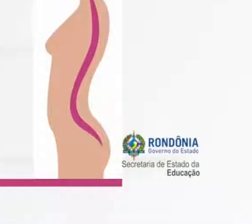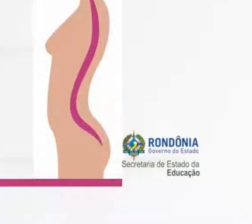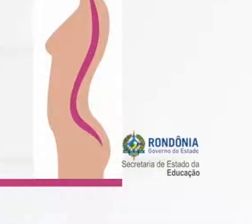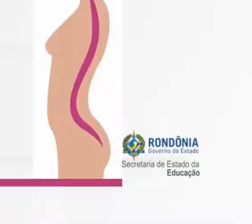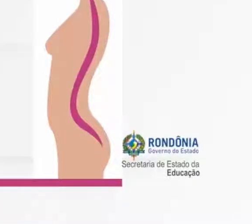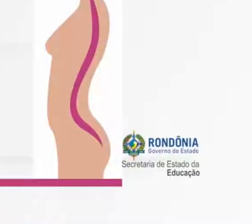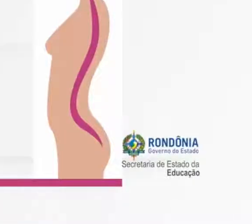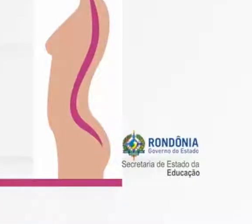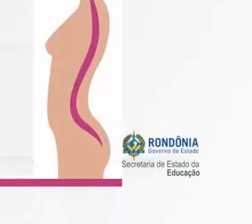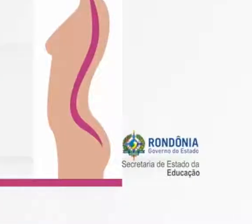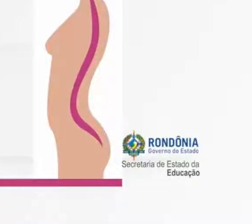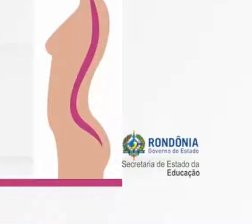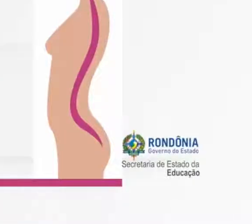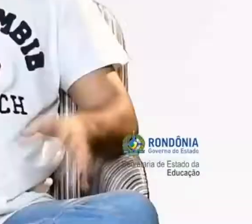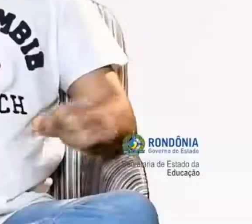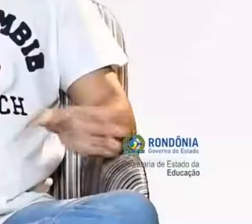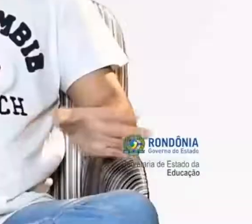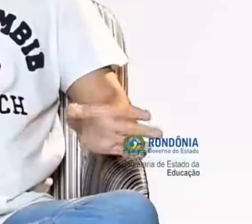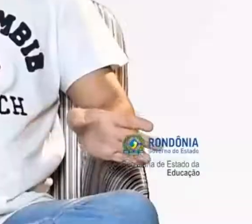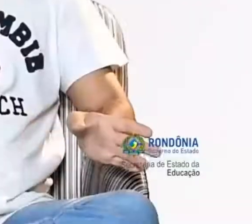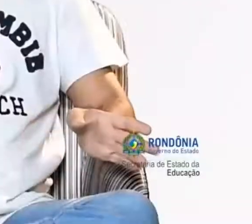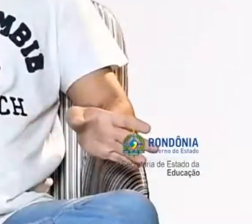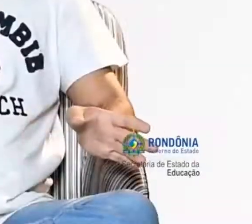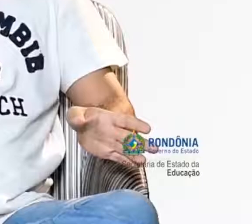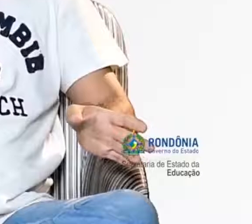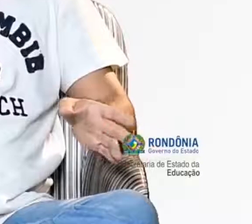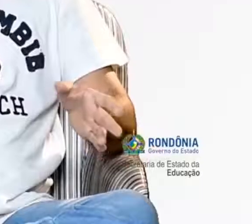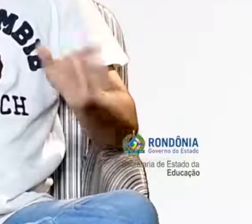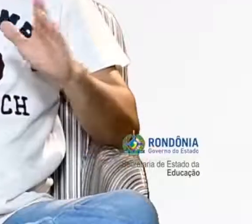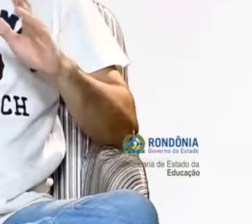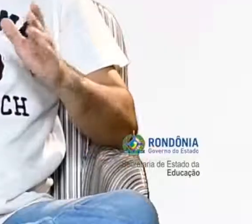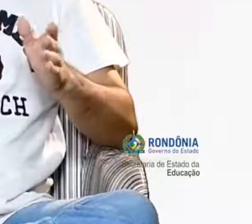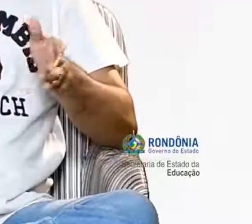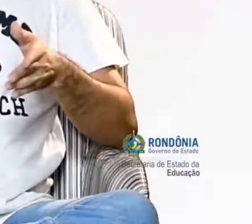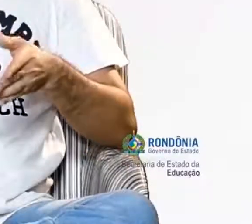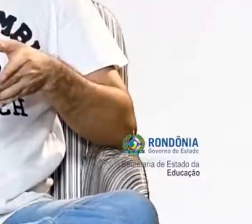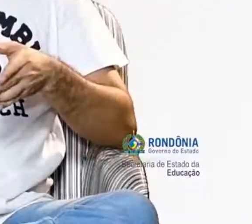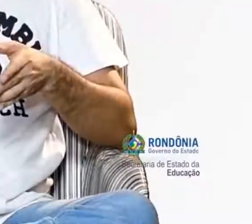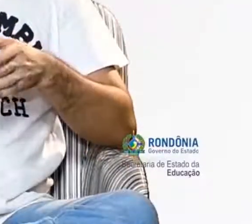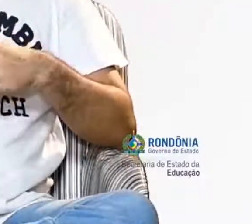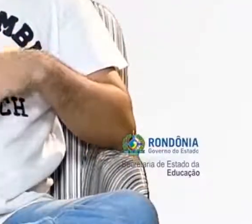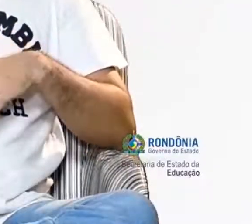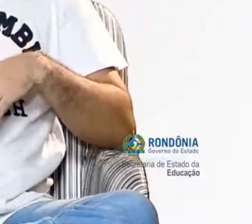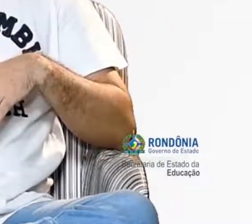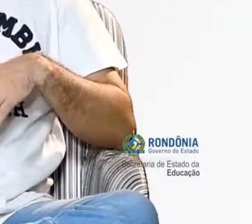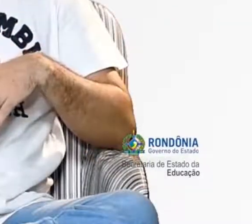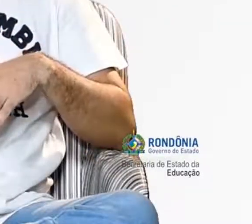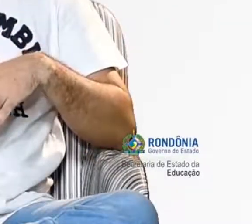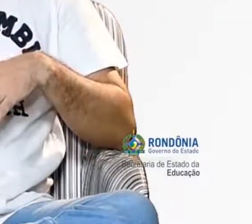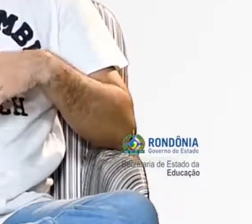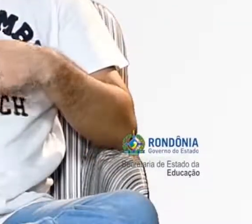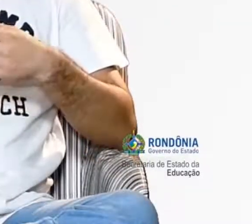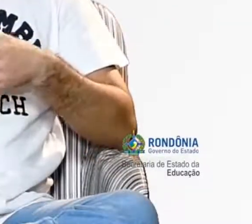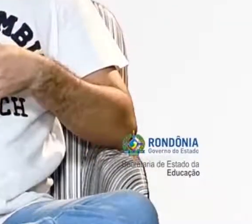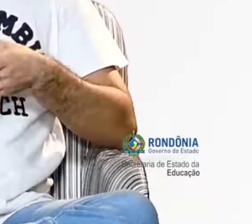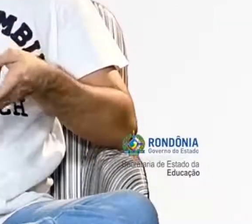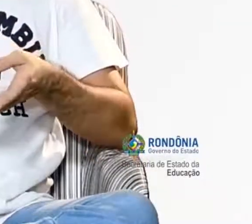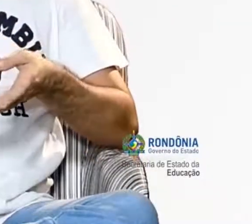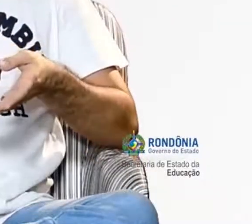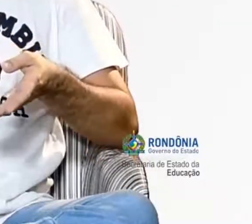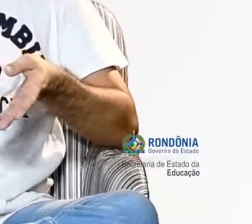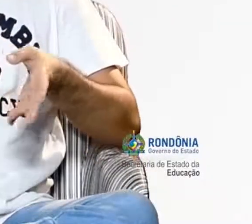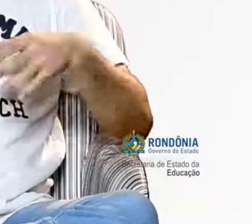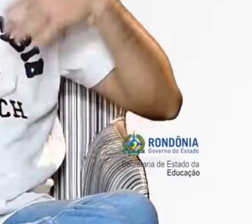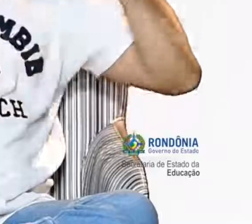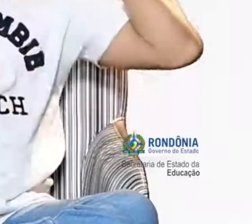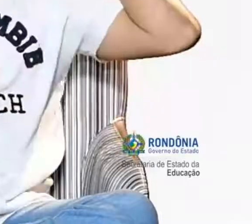aumentando essa curvatura para dentro. Já a hipercifose é completamente o contrário da hiperlordose. Ela ocorre mais